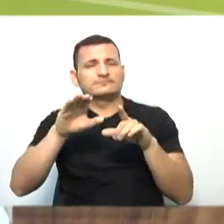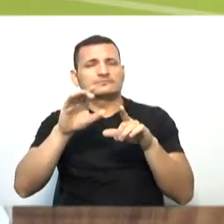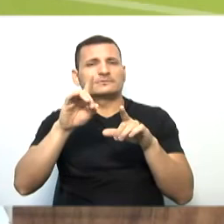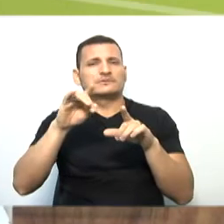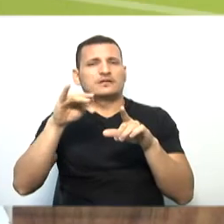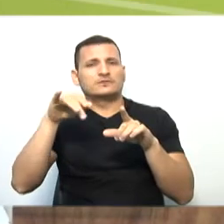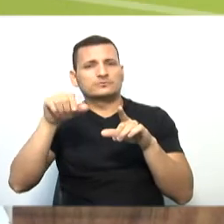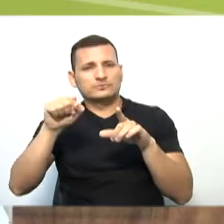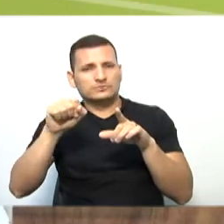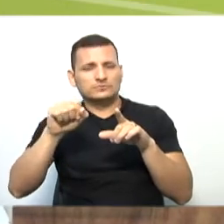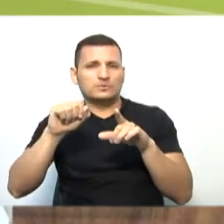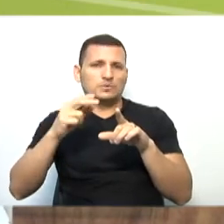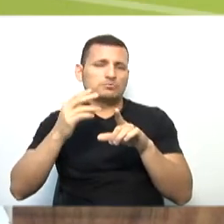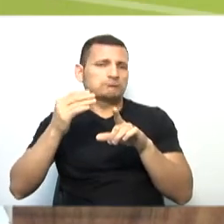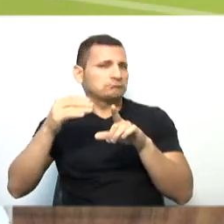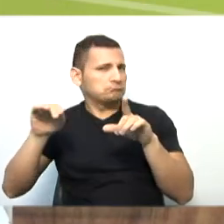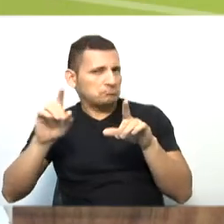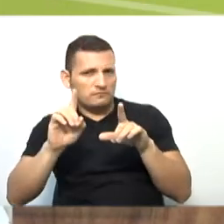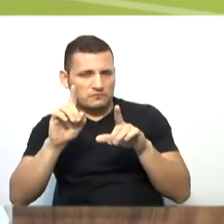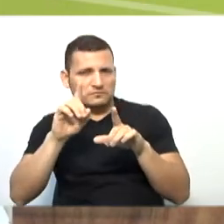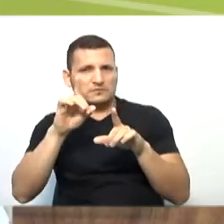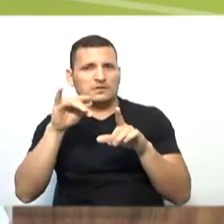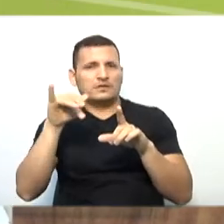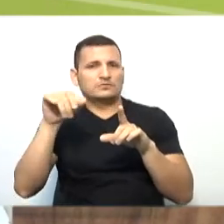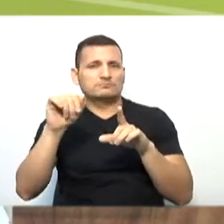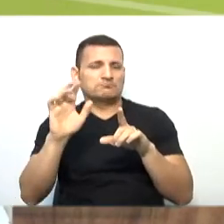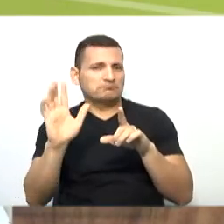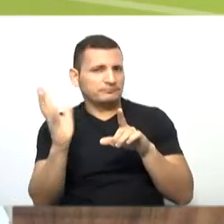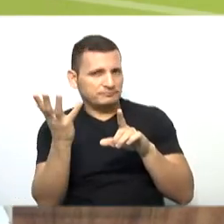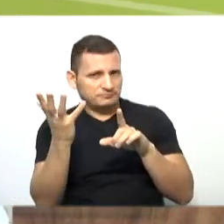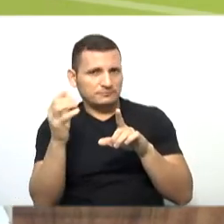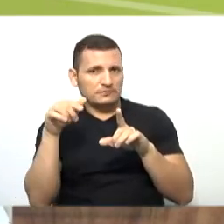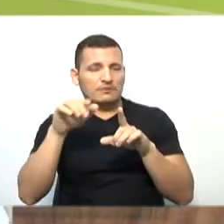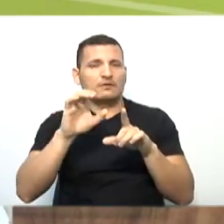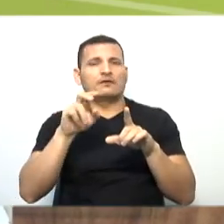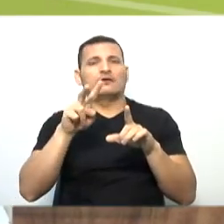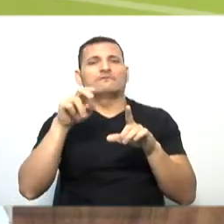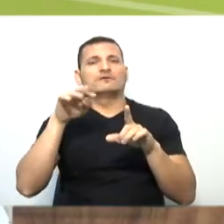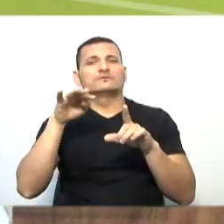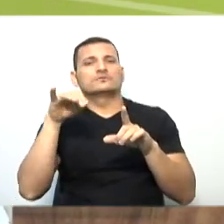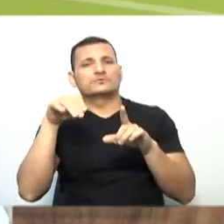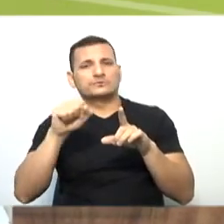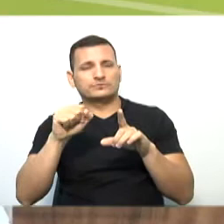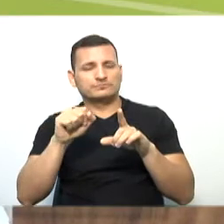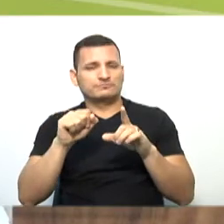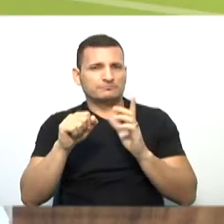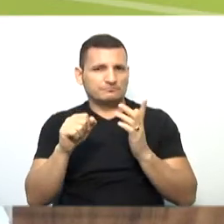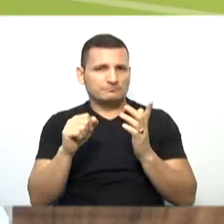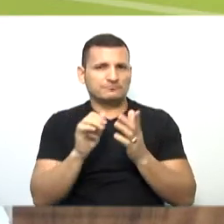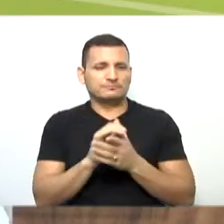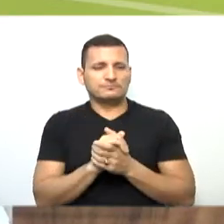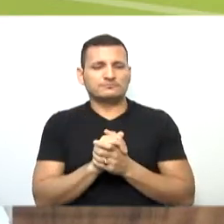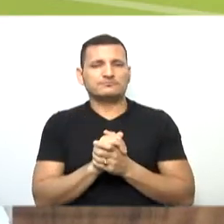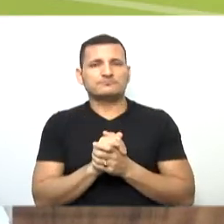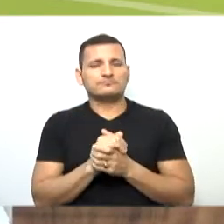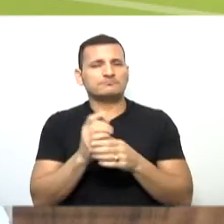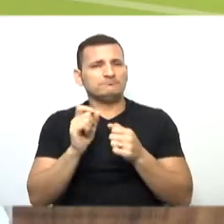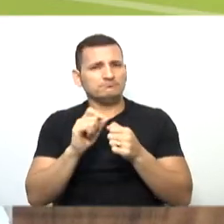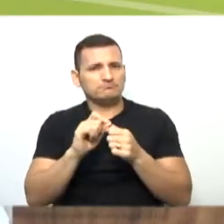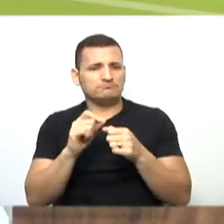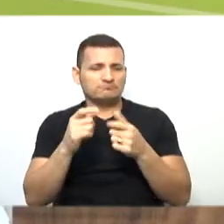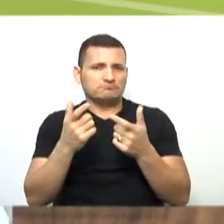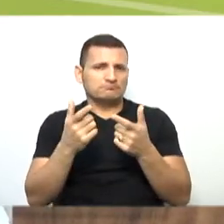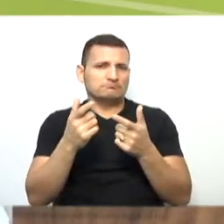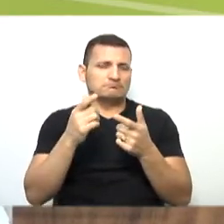ou significa que você não enviou os dados, ou alguma coisa aconteceu. Isso é chamado de eventos. feito também com